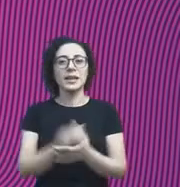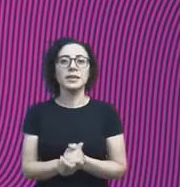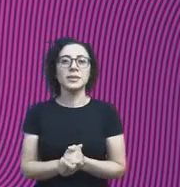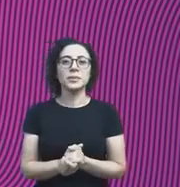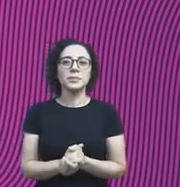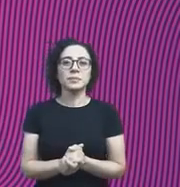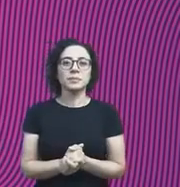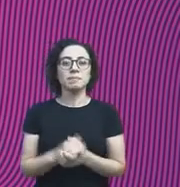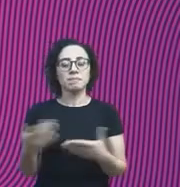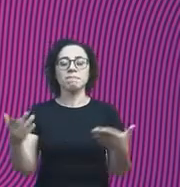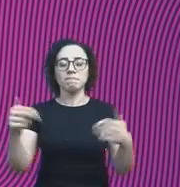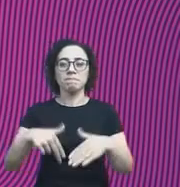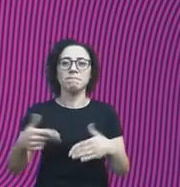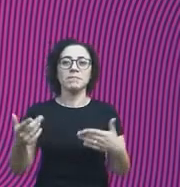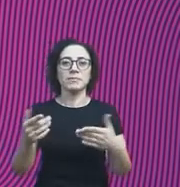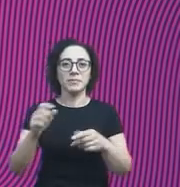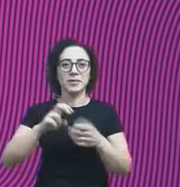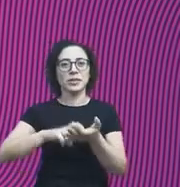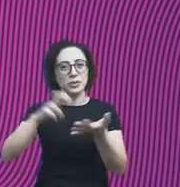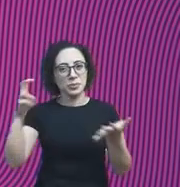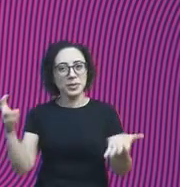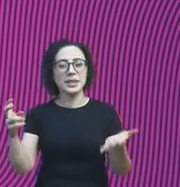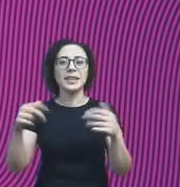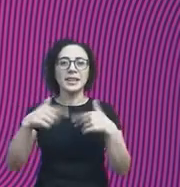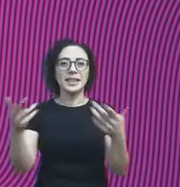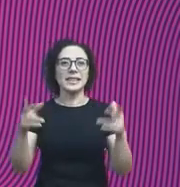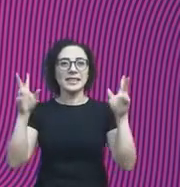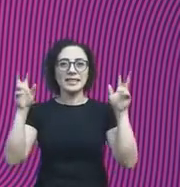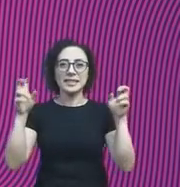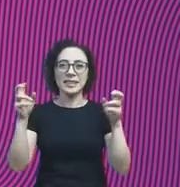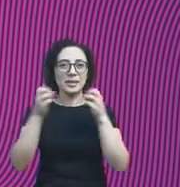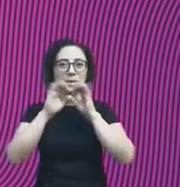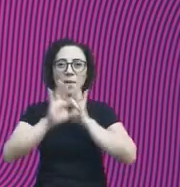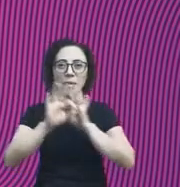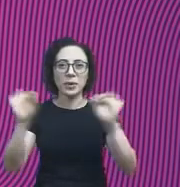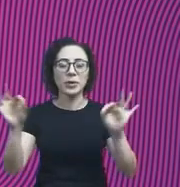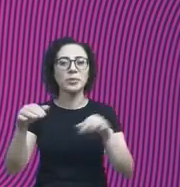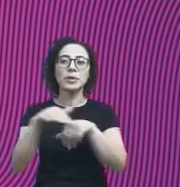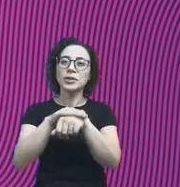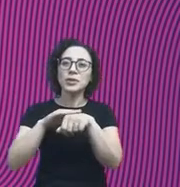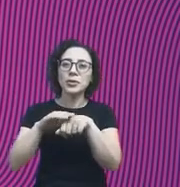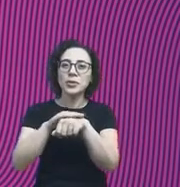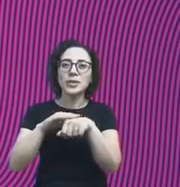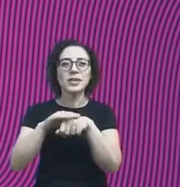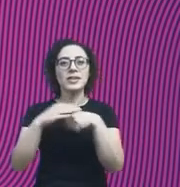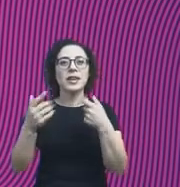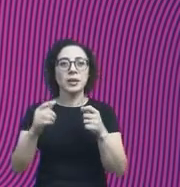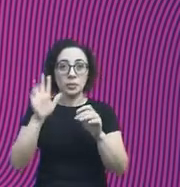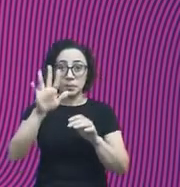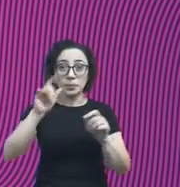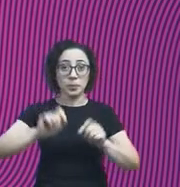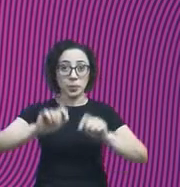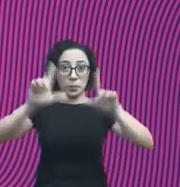esse tema para a gente conversar. Deixa eu compartilhar minha tela aqui.